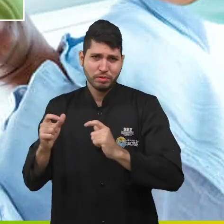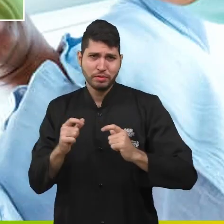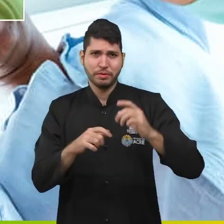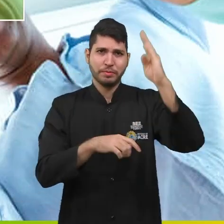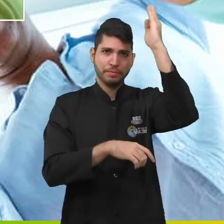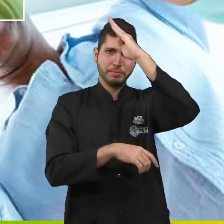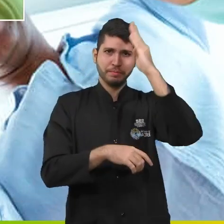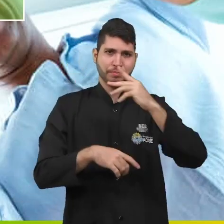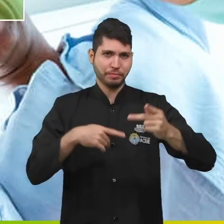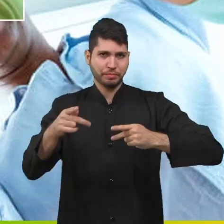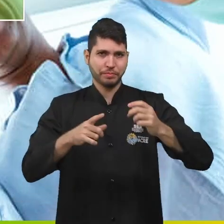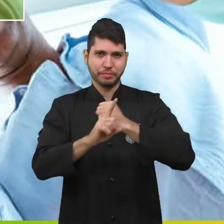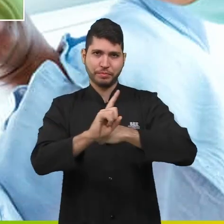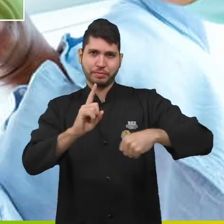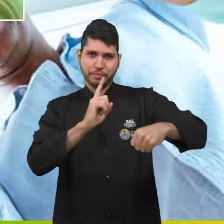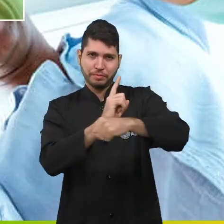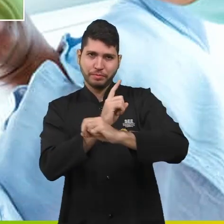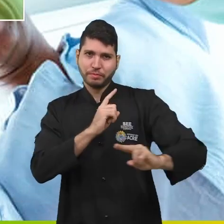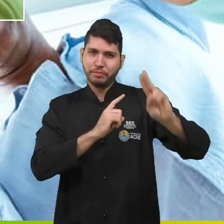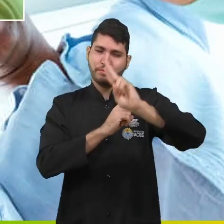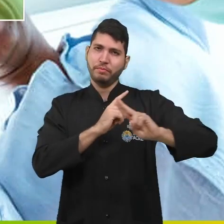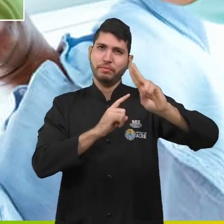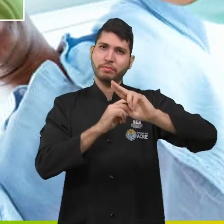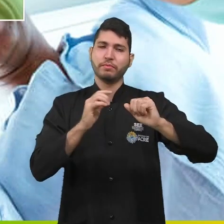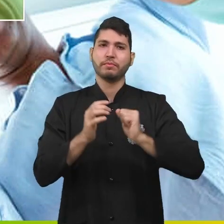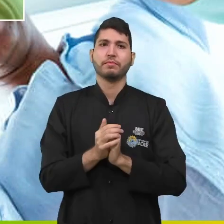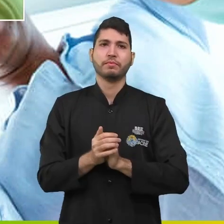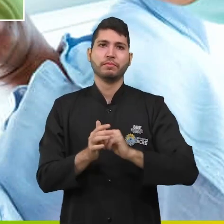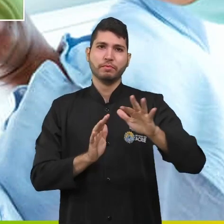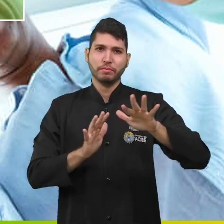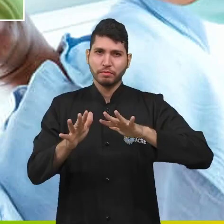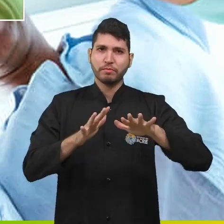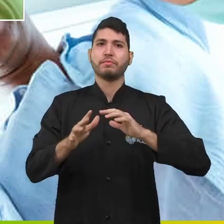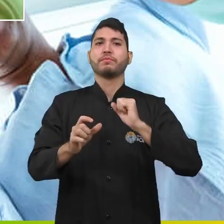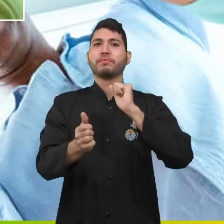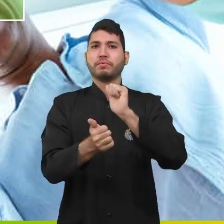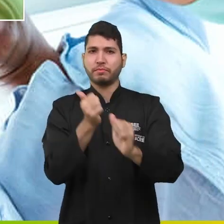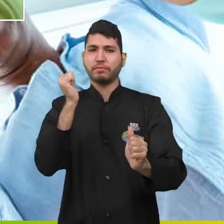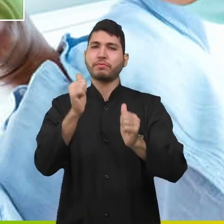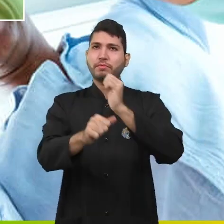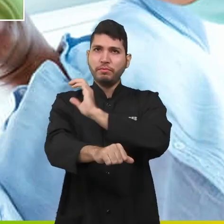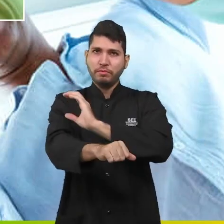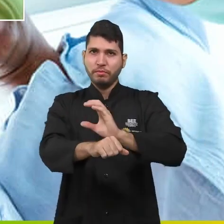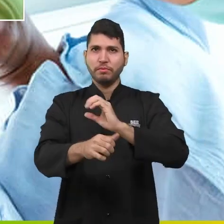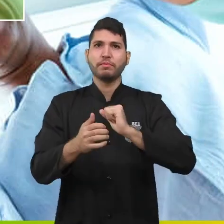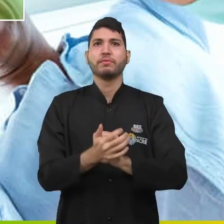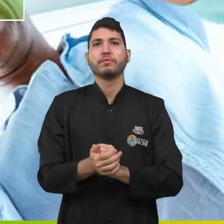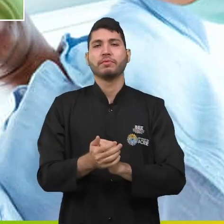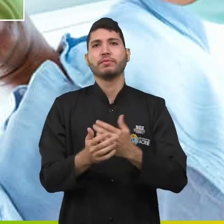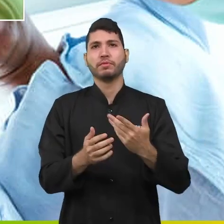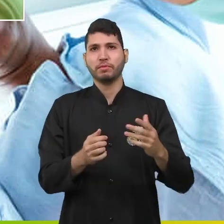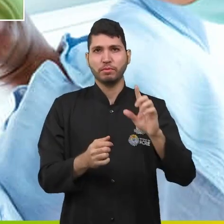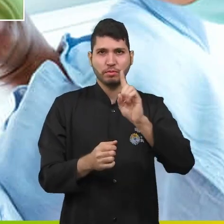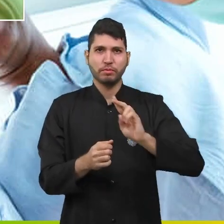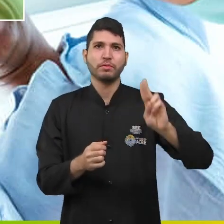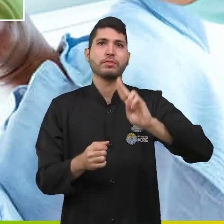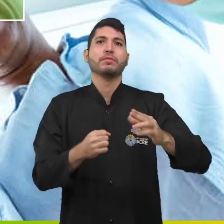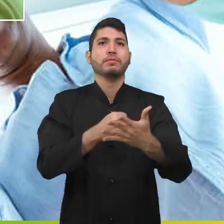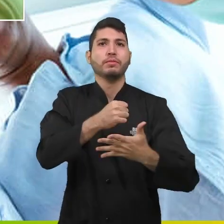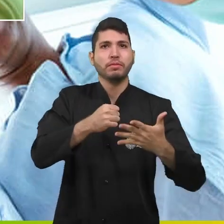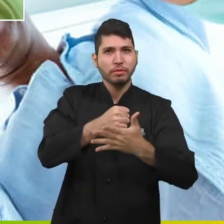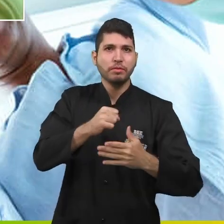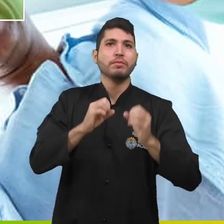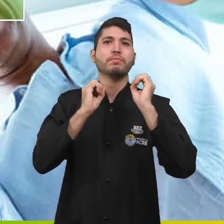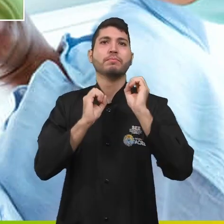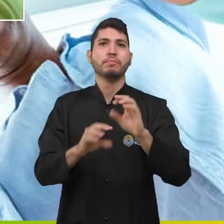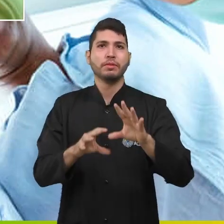sociais utilizam atividades esportivas e culturais como ferramentas para educar. Vamos grifar aqui algumas palavras importantes, ó. Então a